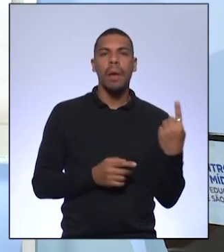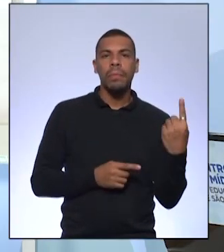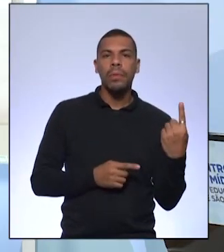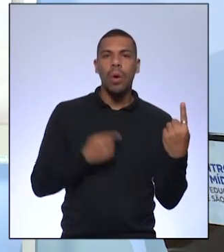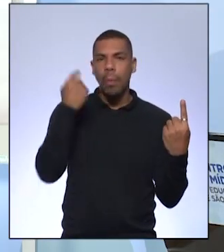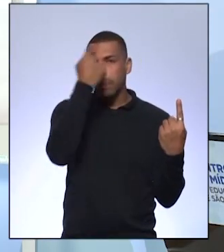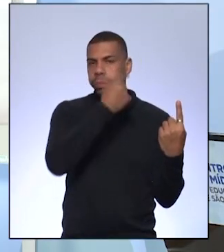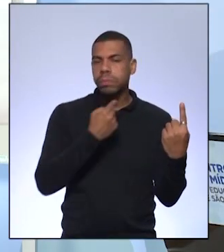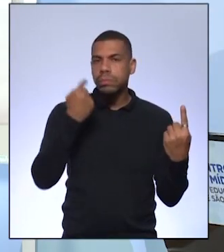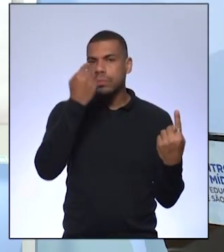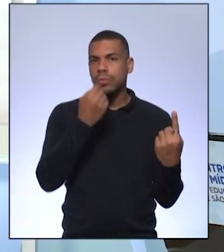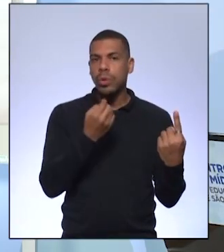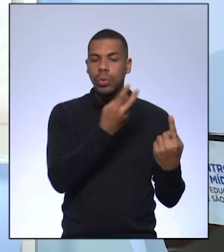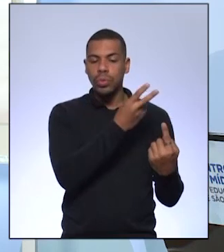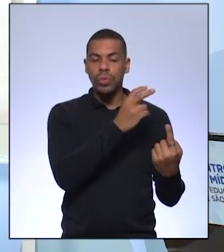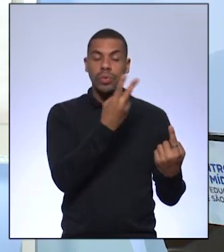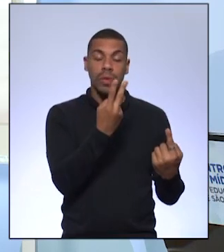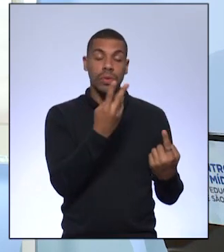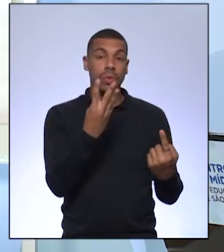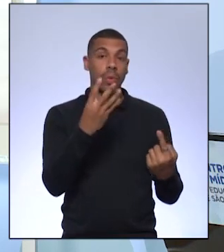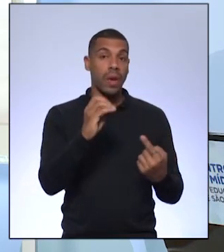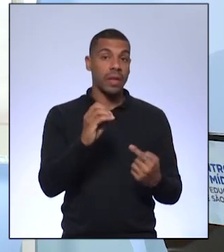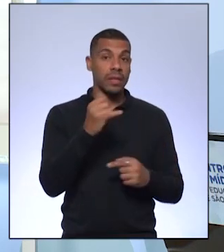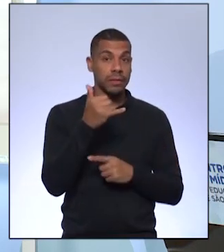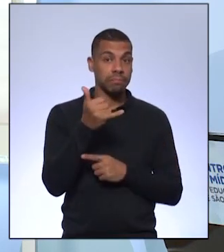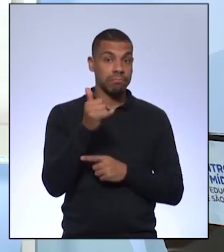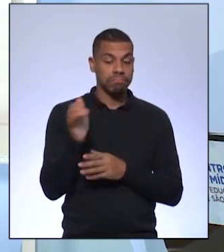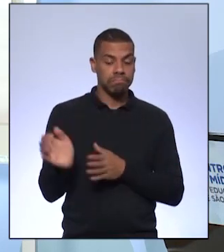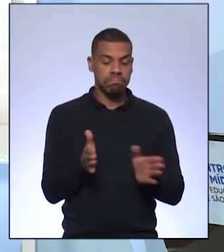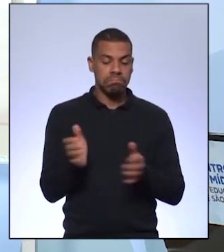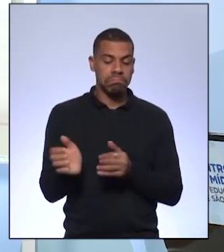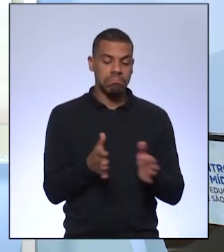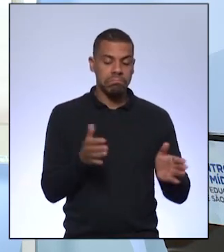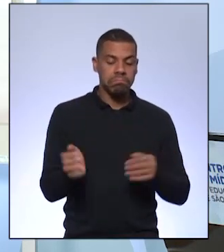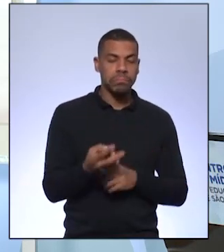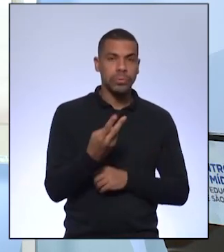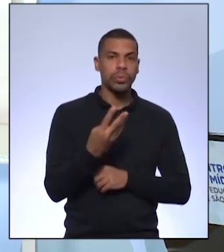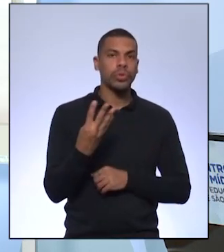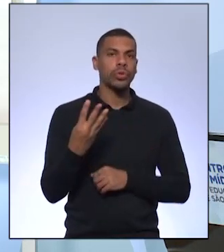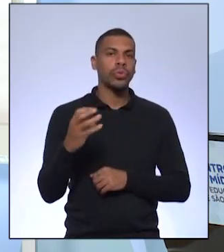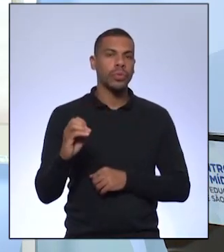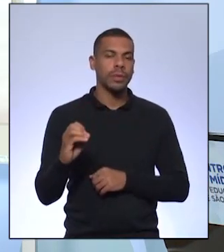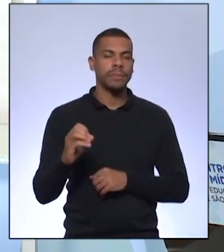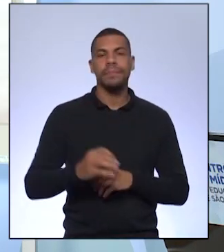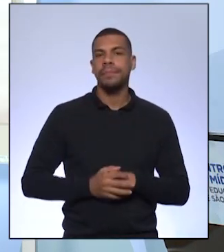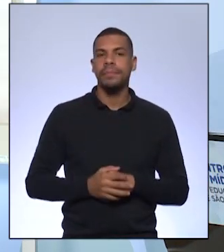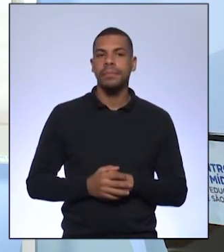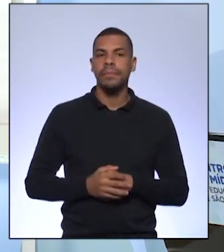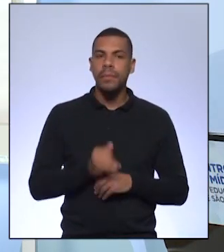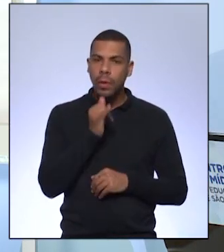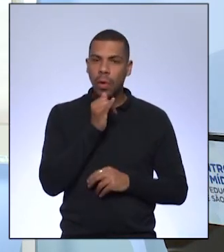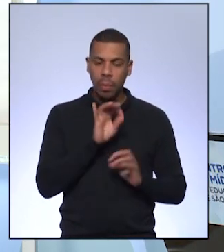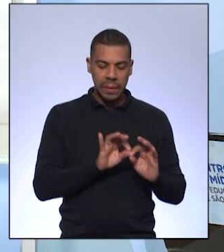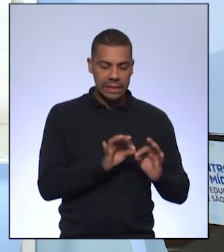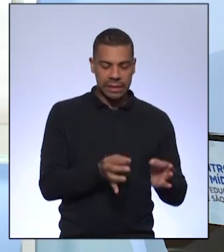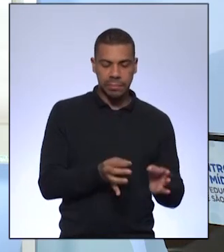são produzidos 240 celulares. Poderia pegar qualquer um deles, mas diz o bom senso que eu vou pegar o mais